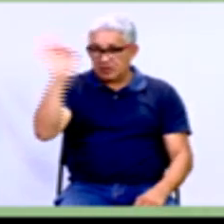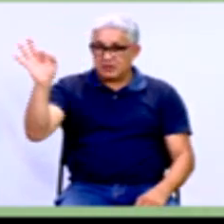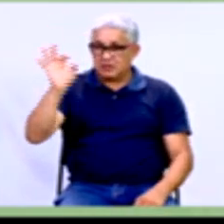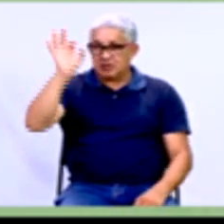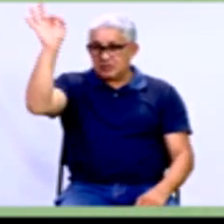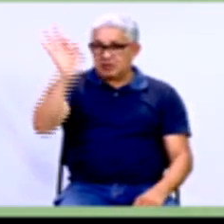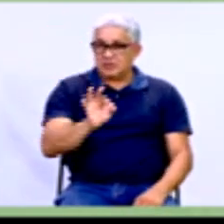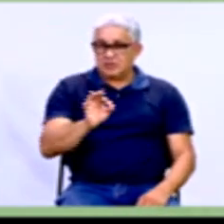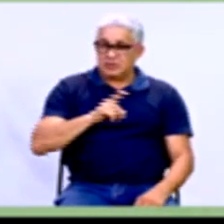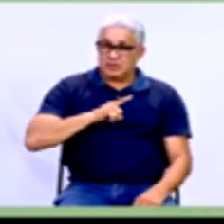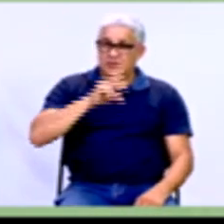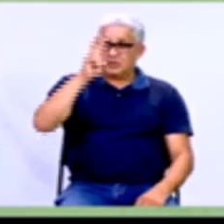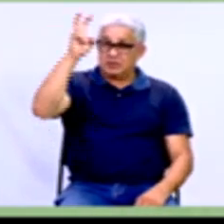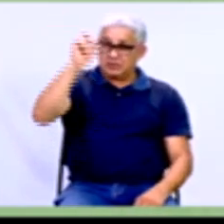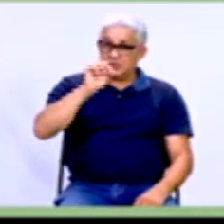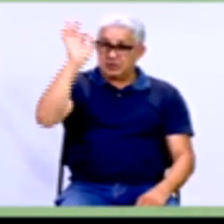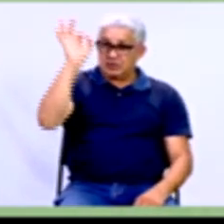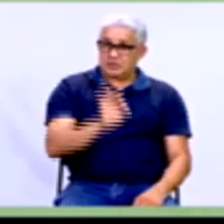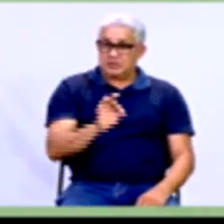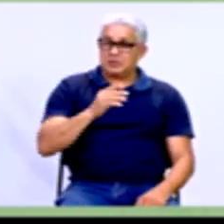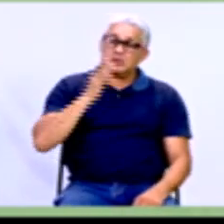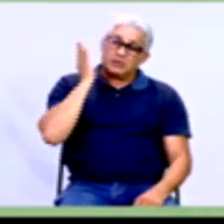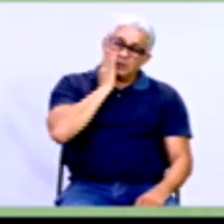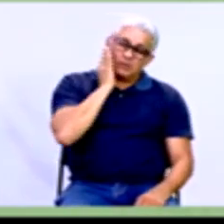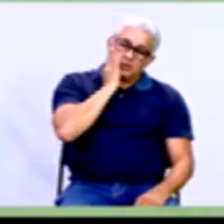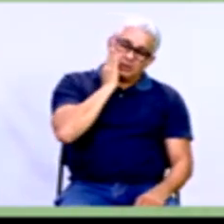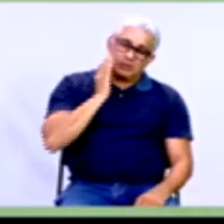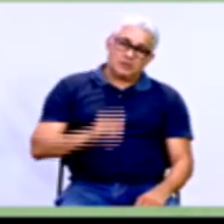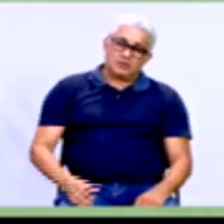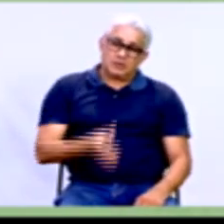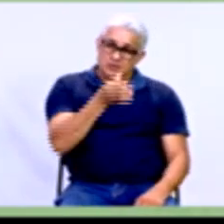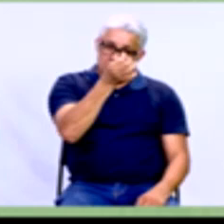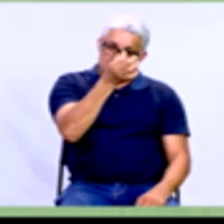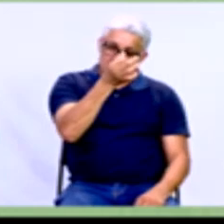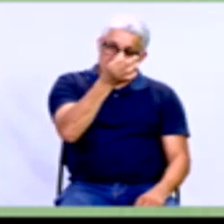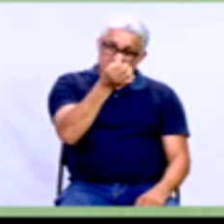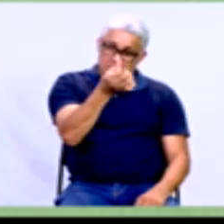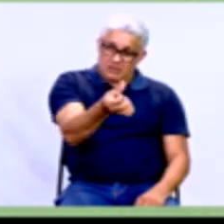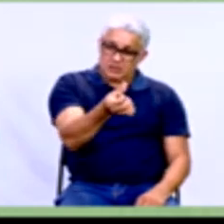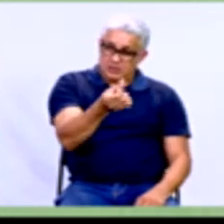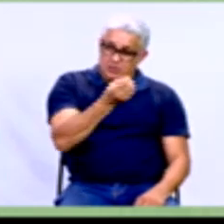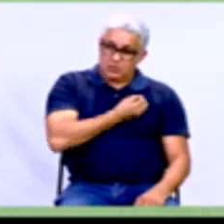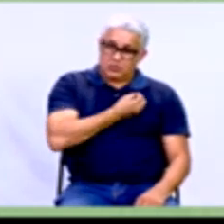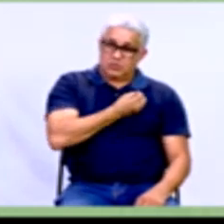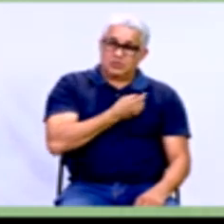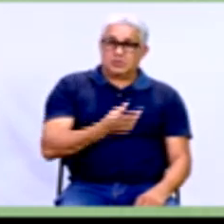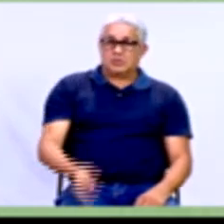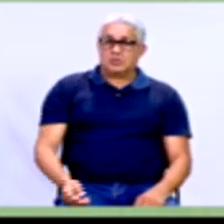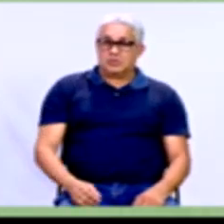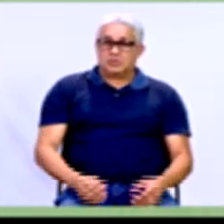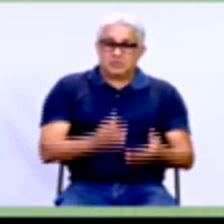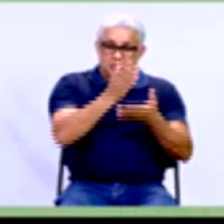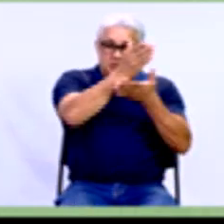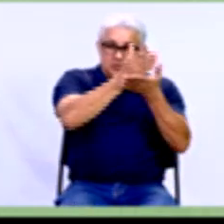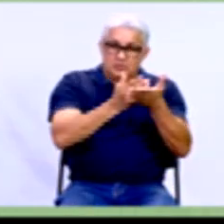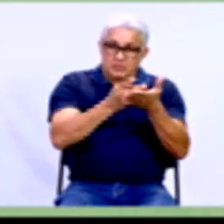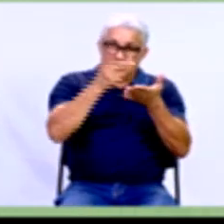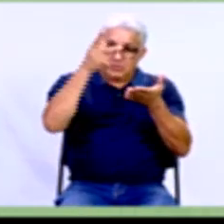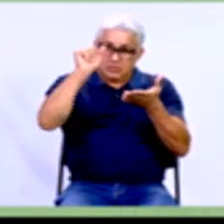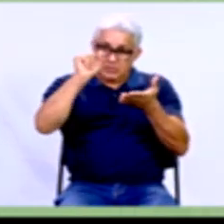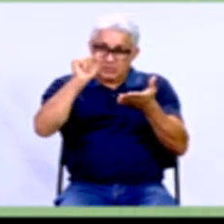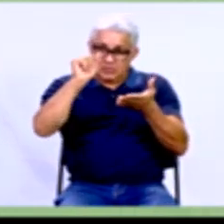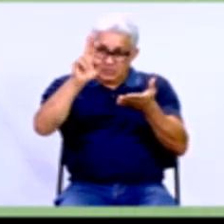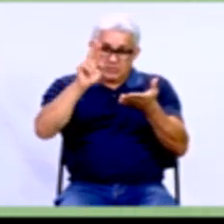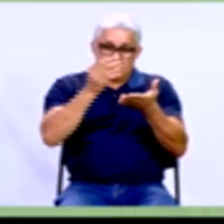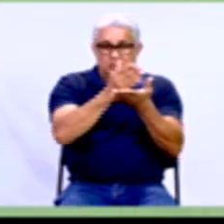tem aqui 50%. A gente sabe que dos 6 números do dado, metade é par e a outra metade é ímpar. Então, a